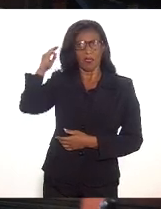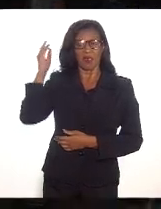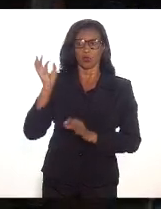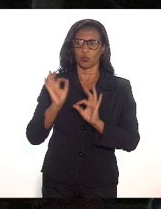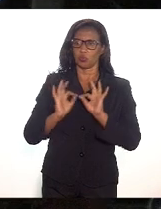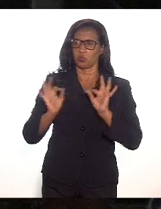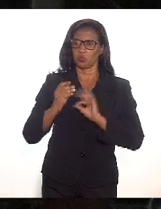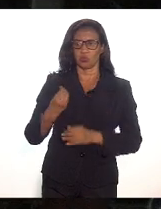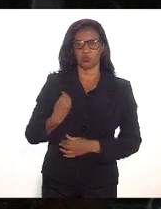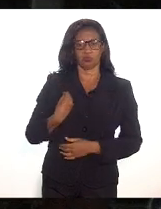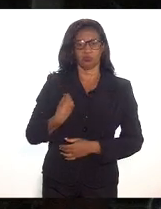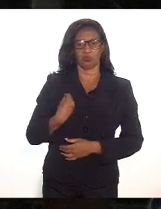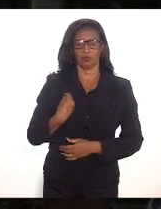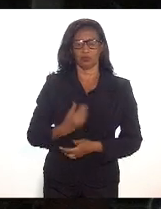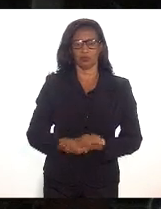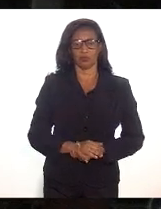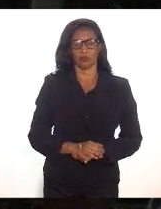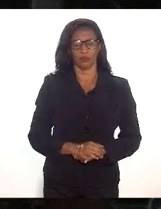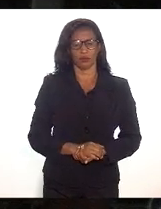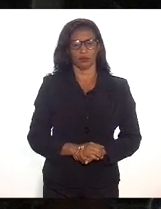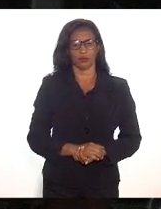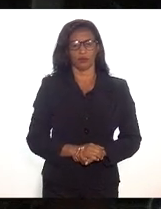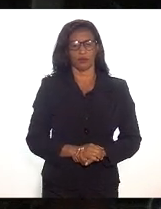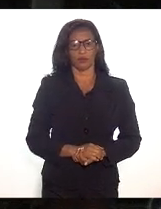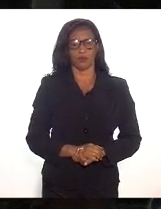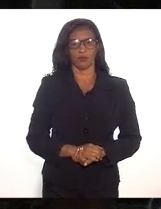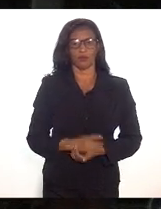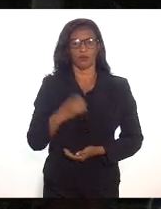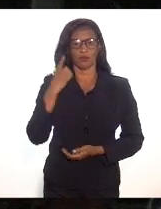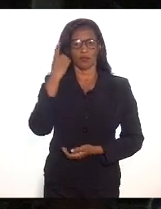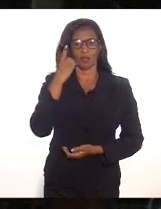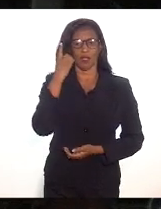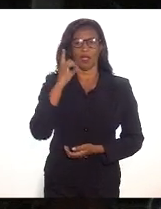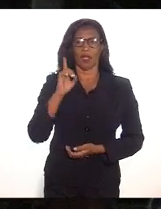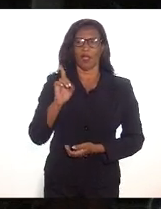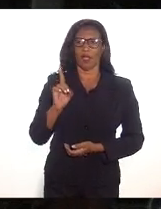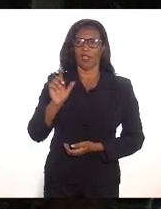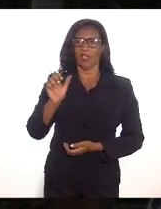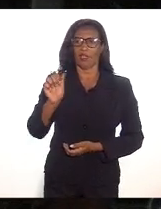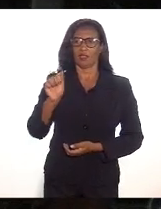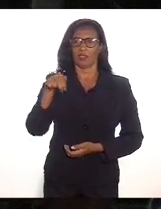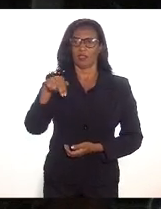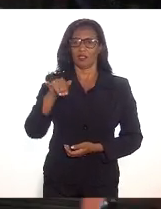Com a palavra, a deputada Dani Monteiro.